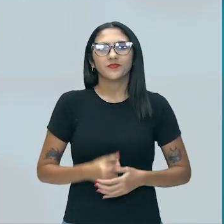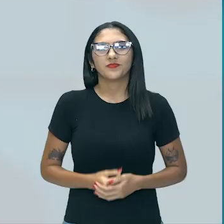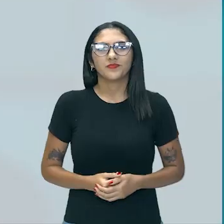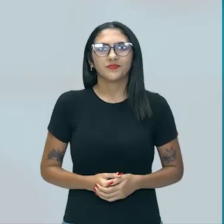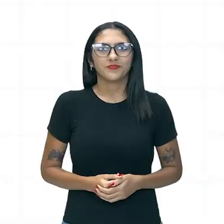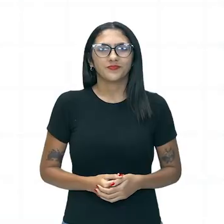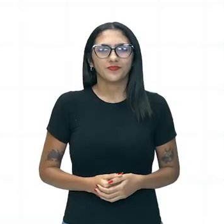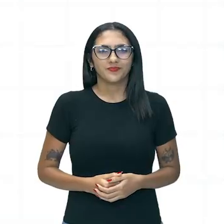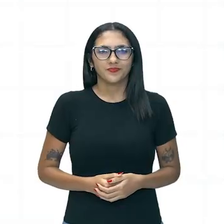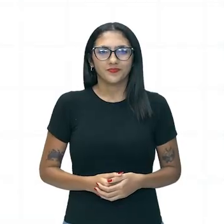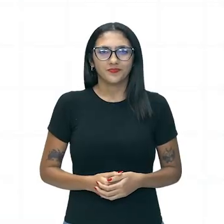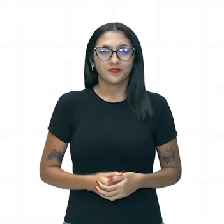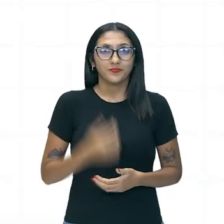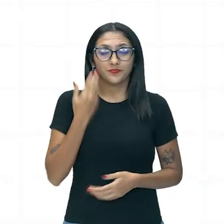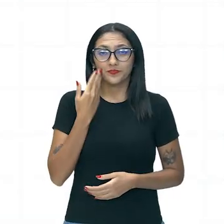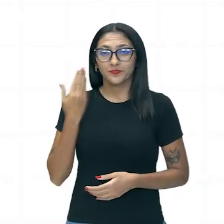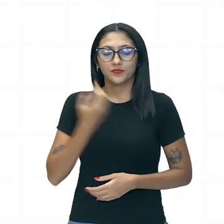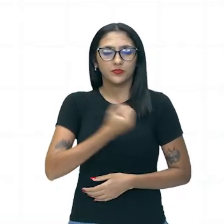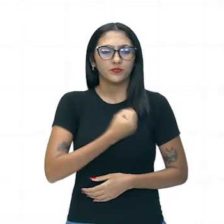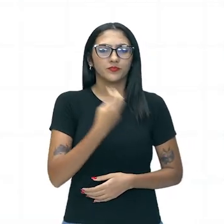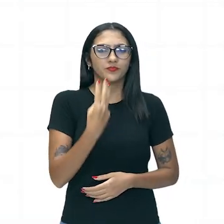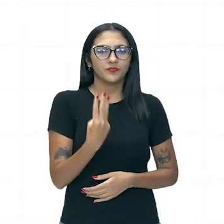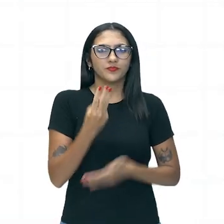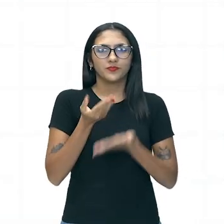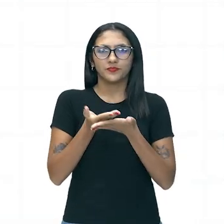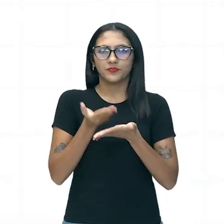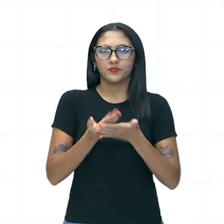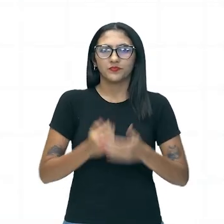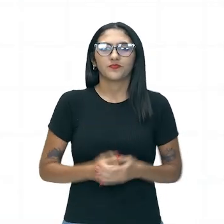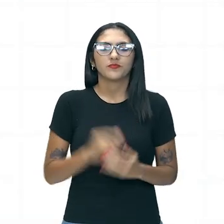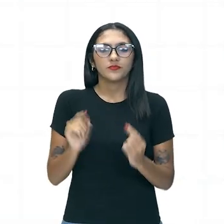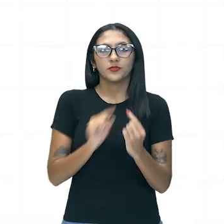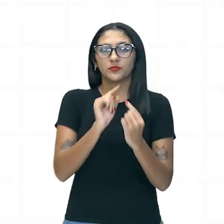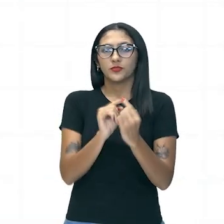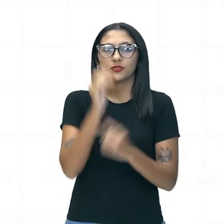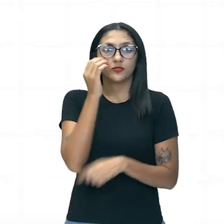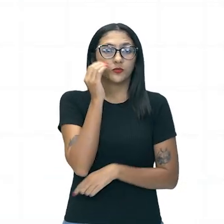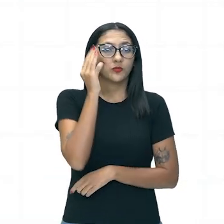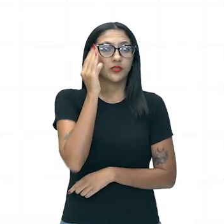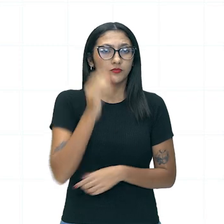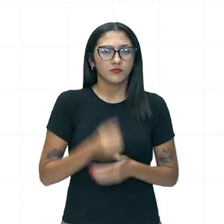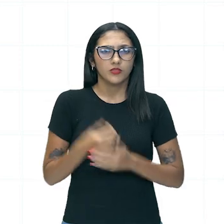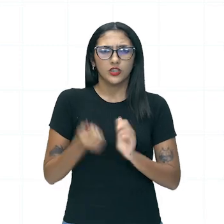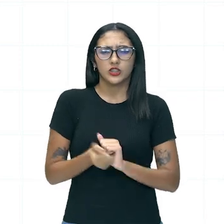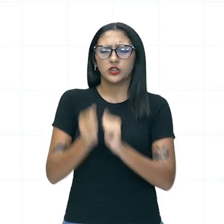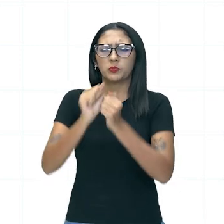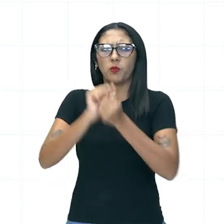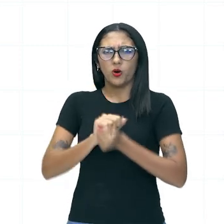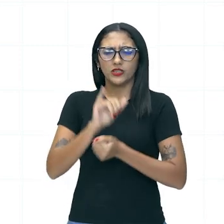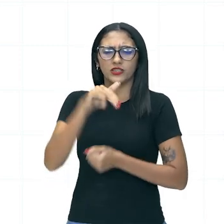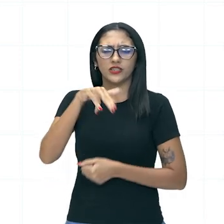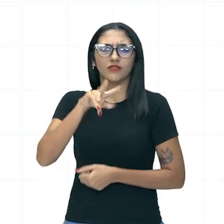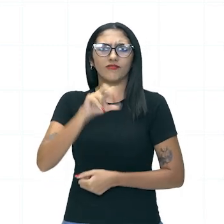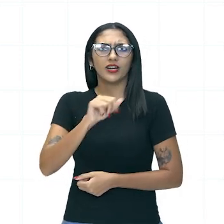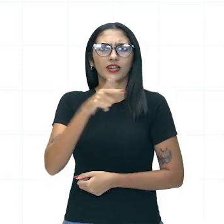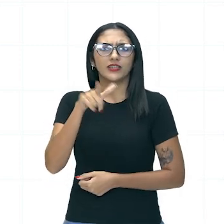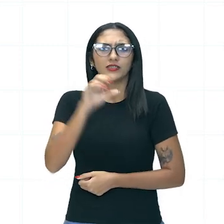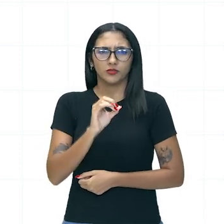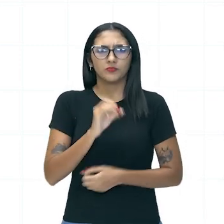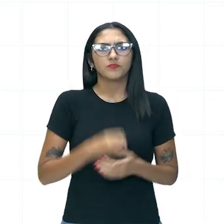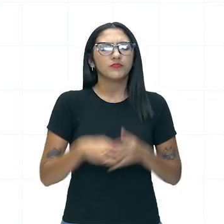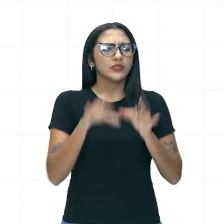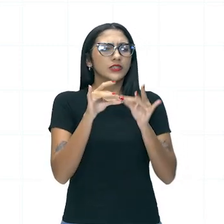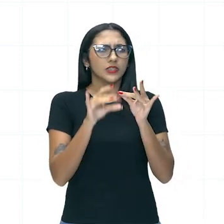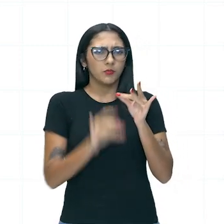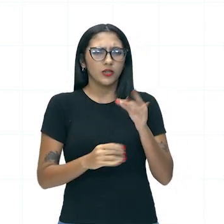lá? Aula 3, objeto de conhecimento, esportes de invasão,